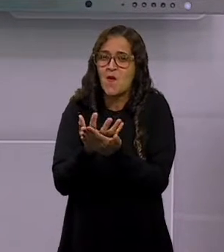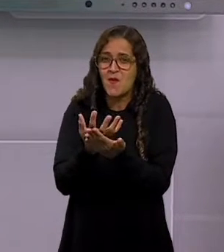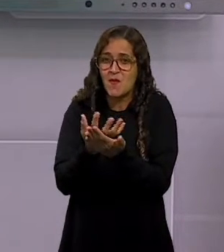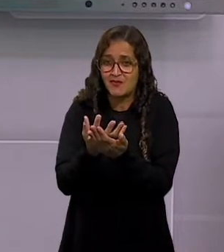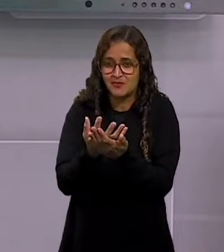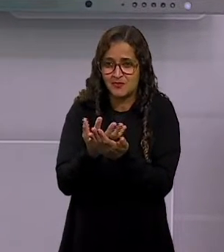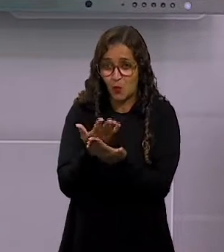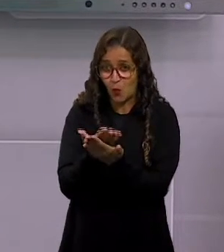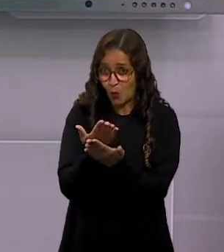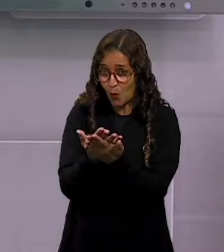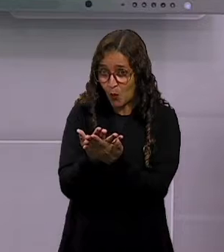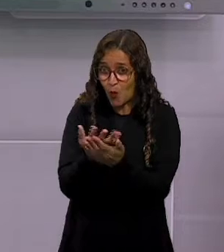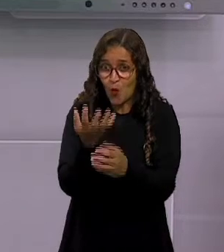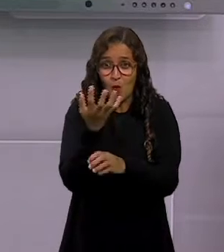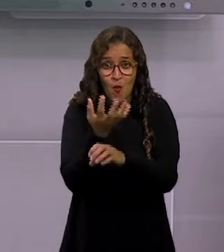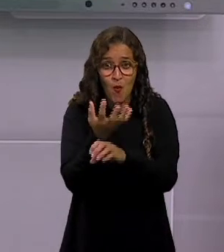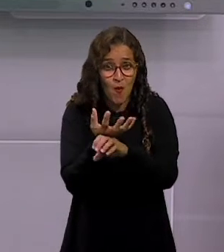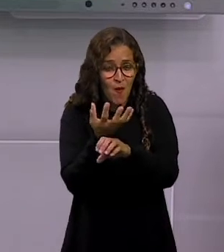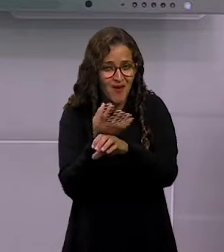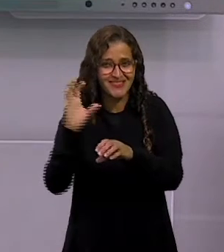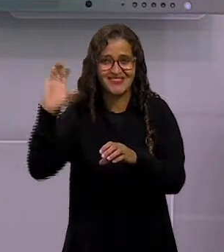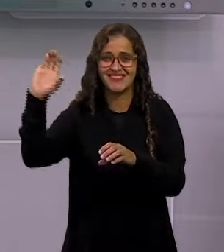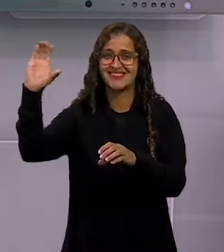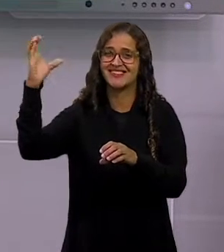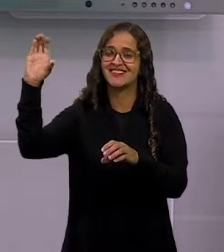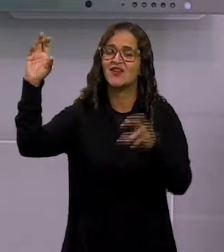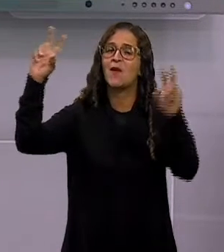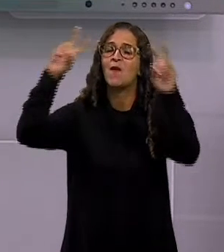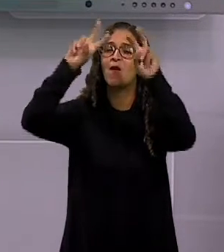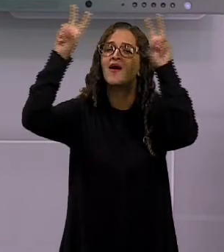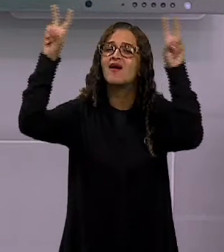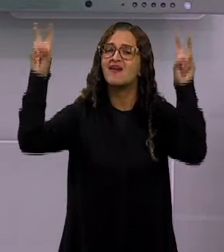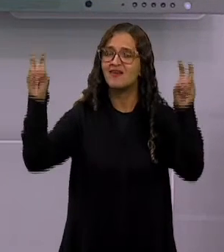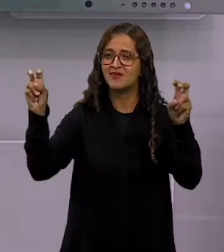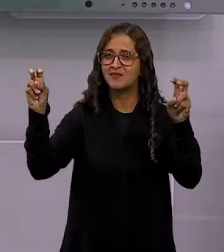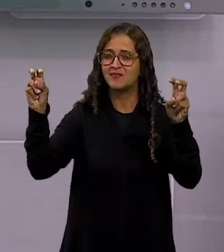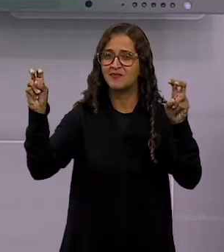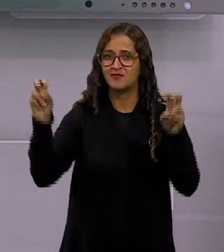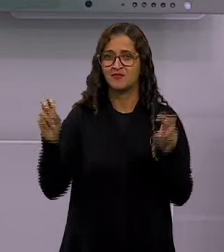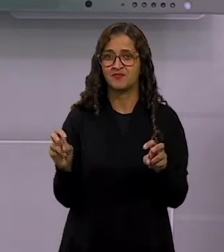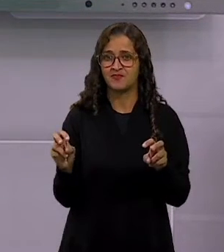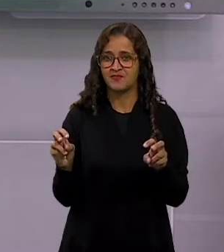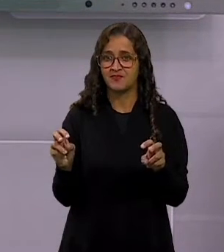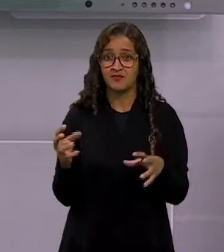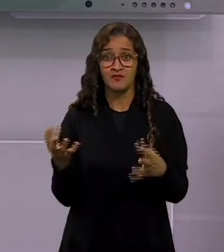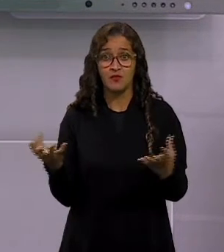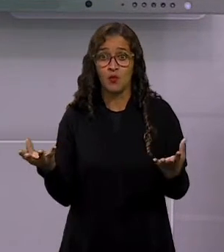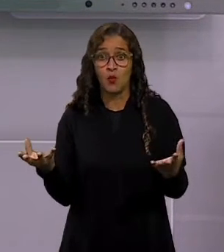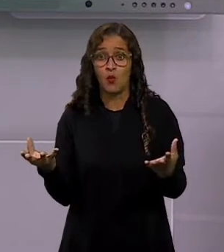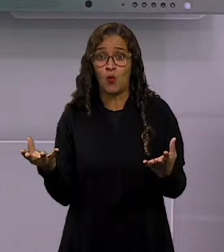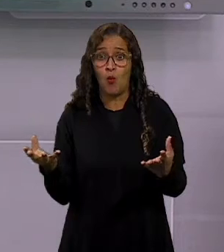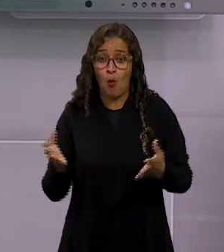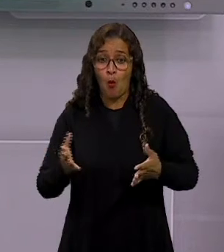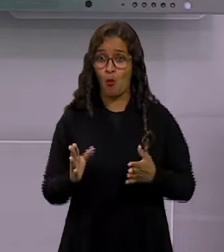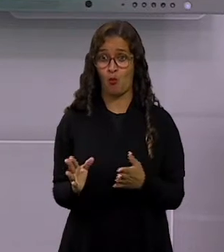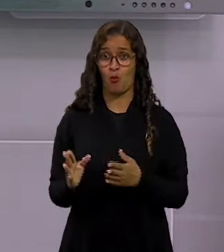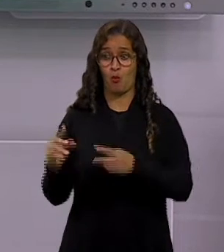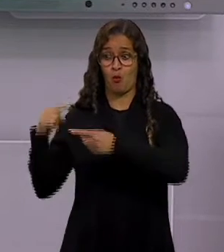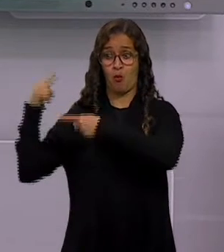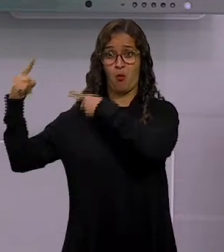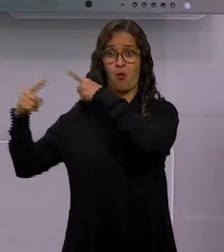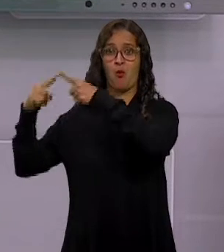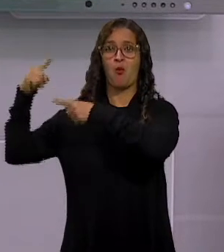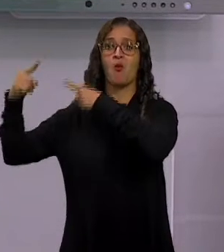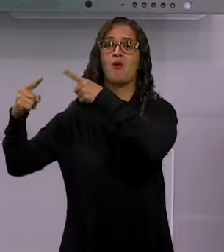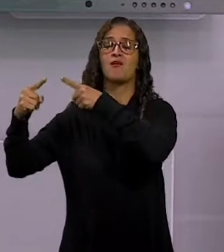de ciências. E o tema da nossa aula de hoje são as formas de reprodução dos